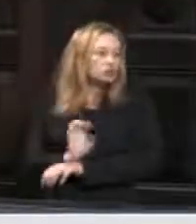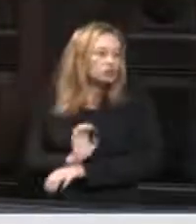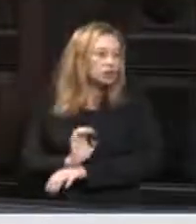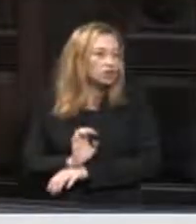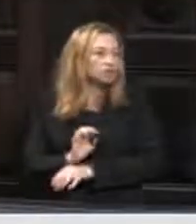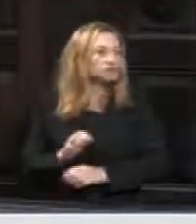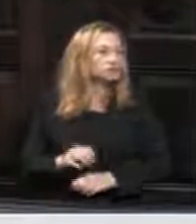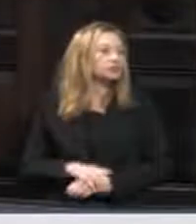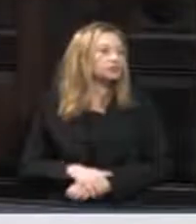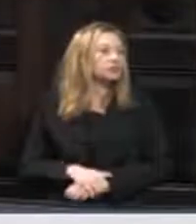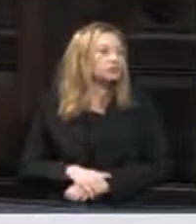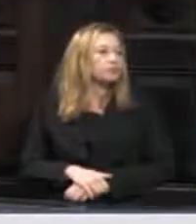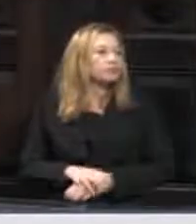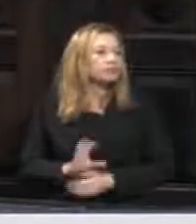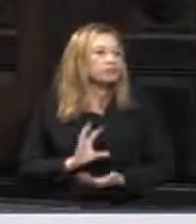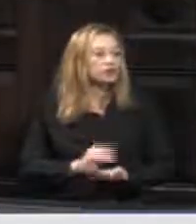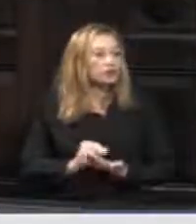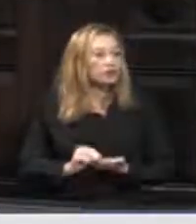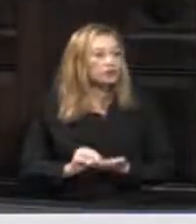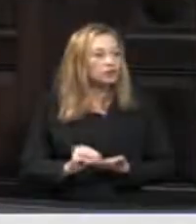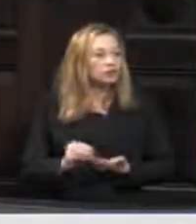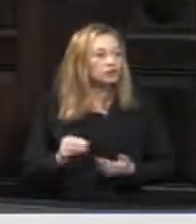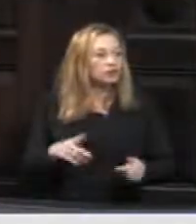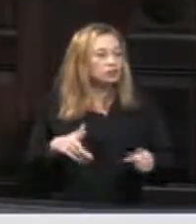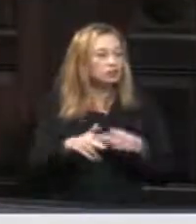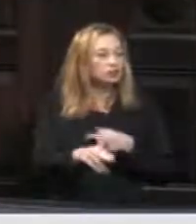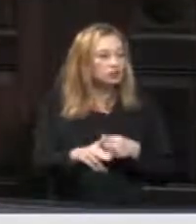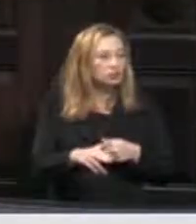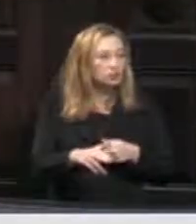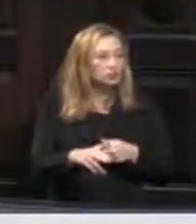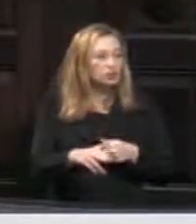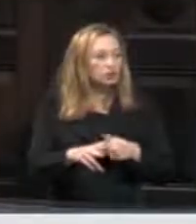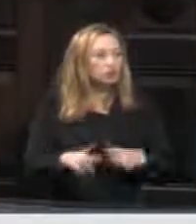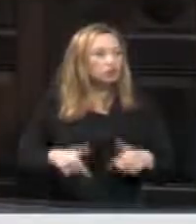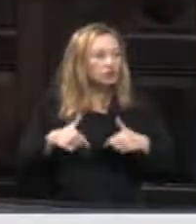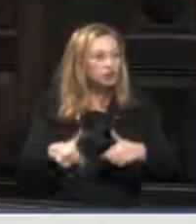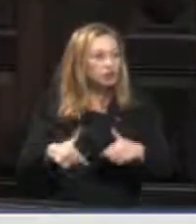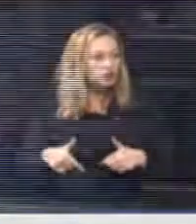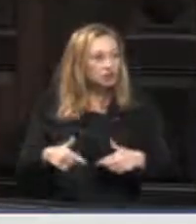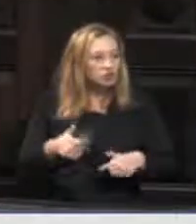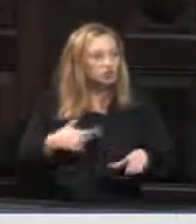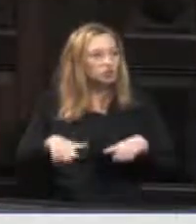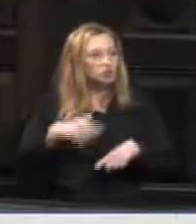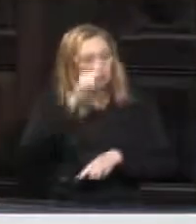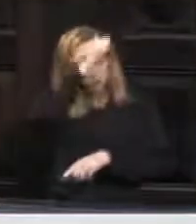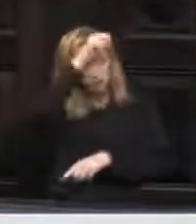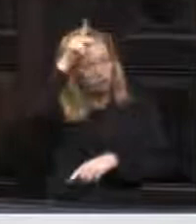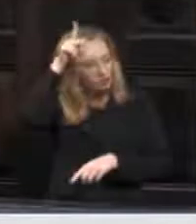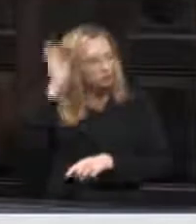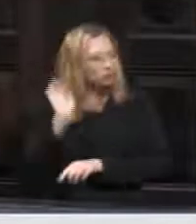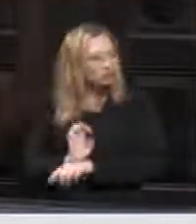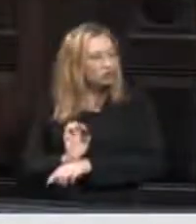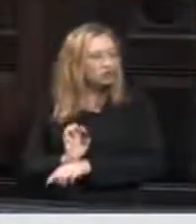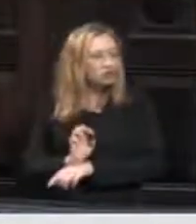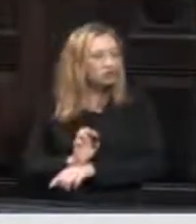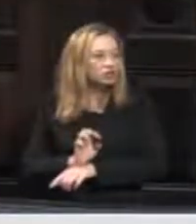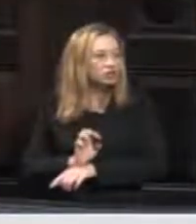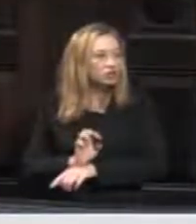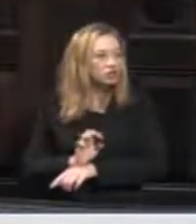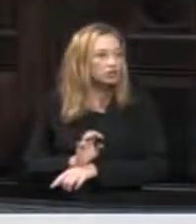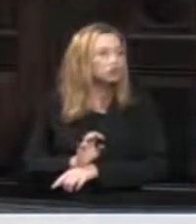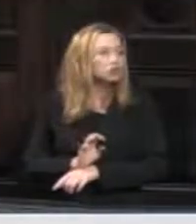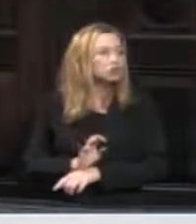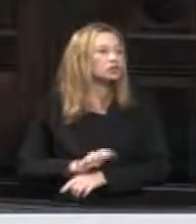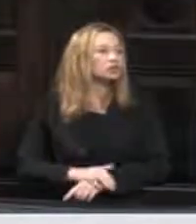pauta que prejudicava o funcionalismo público estadual. E ele com mais ímpeto